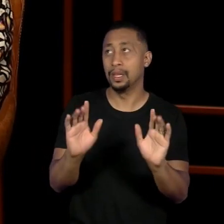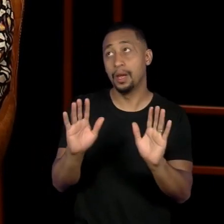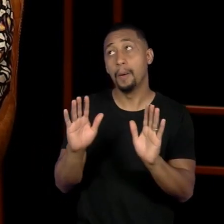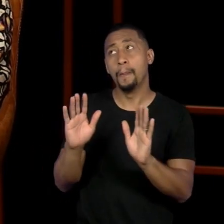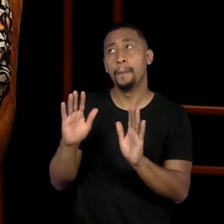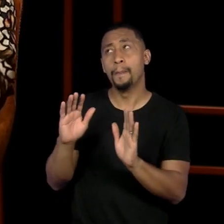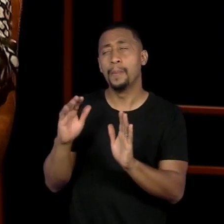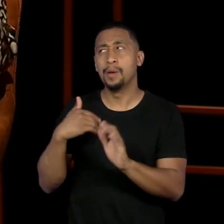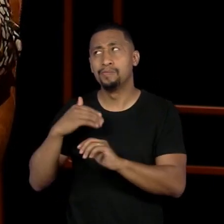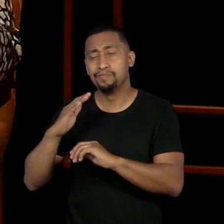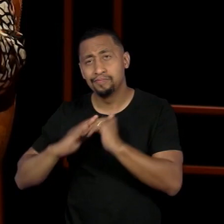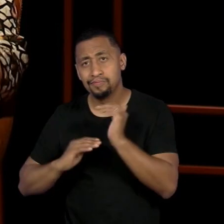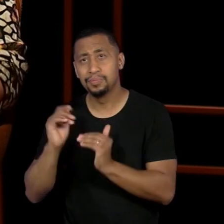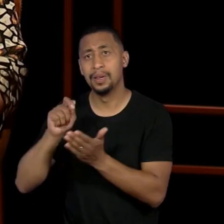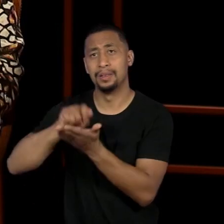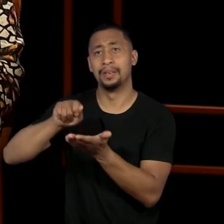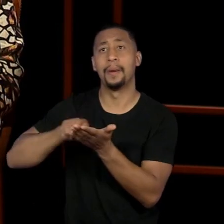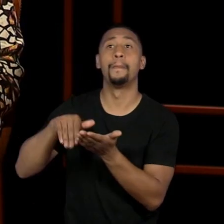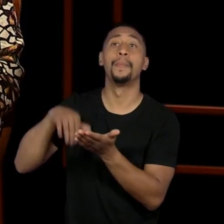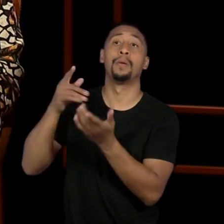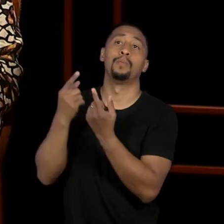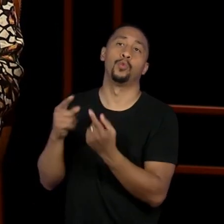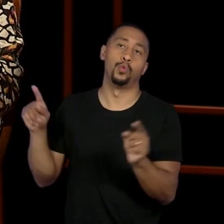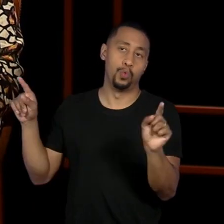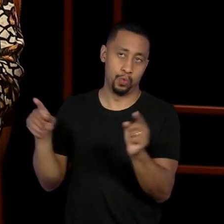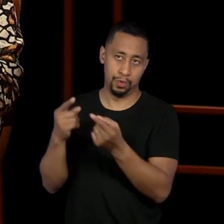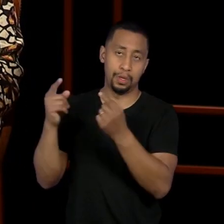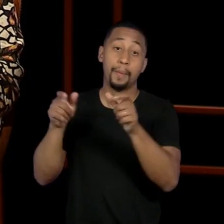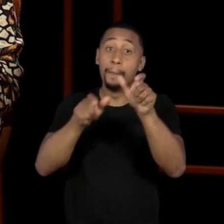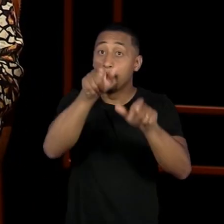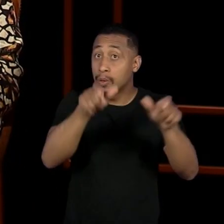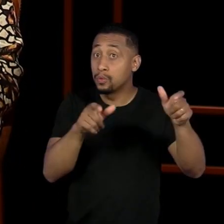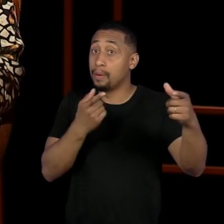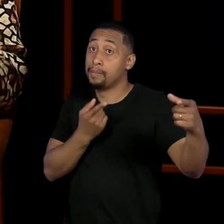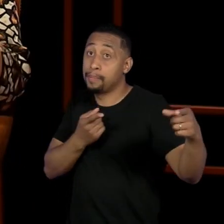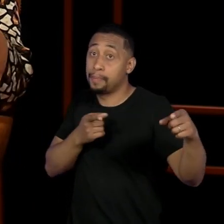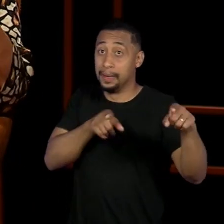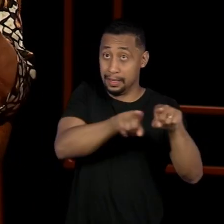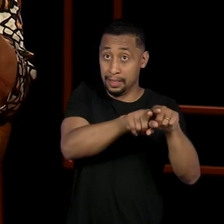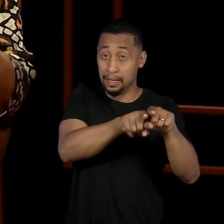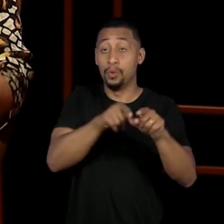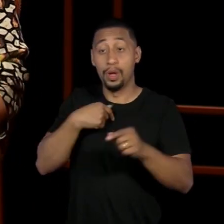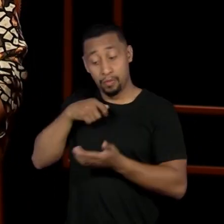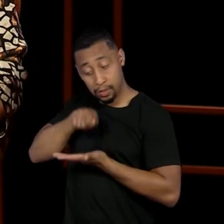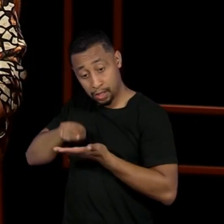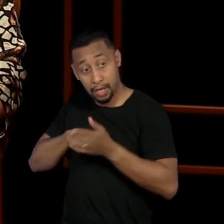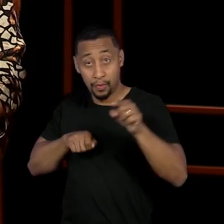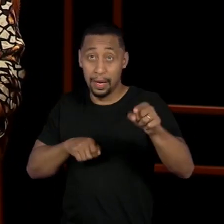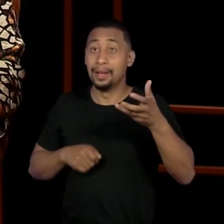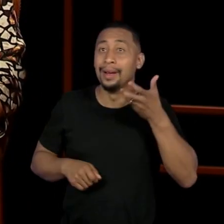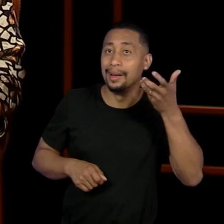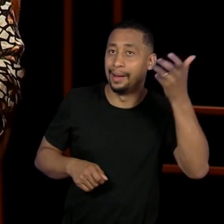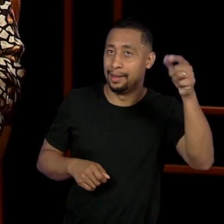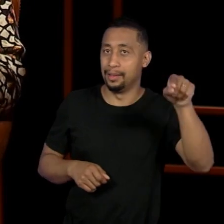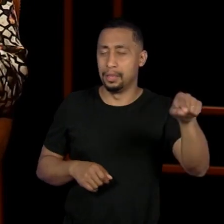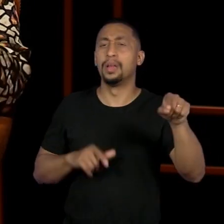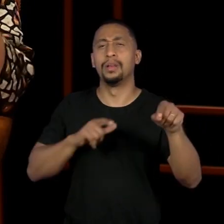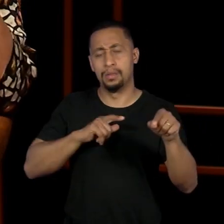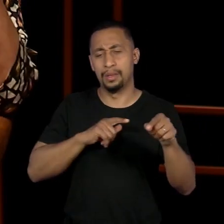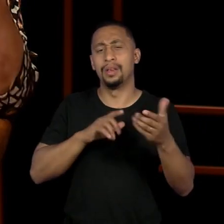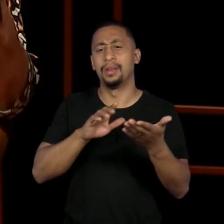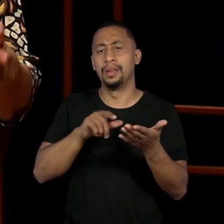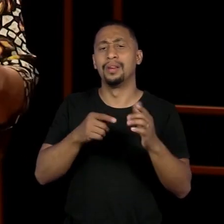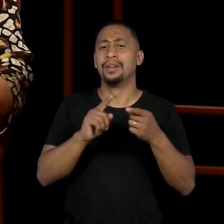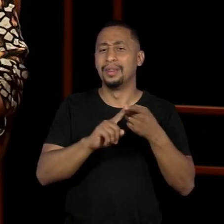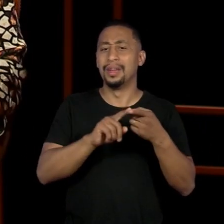parceiros, o Caetano, tenho 2 músicas com ele, letra minha, música dele, o Francis Aime, o Wagner Tiso,